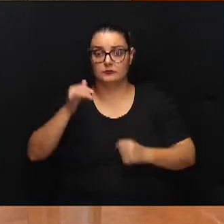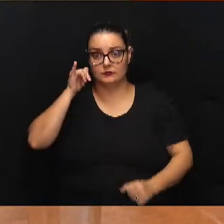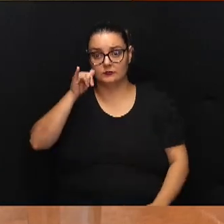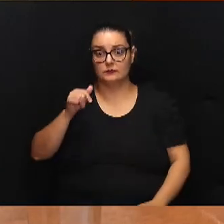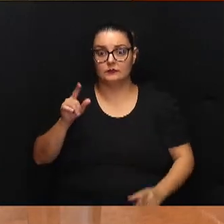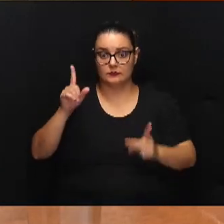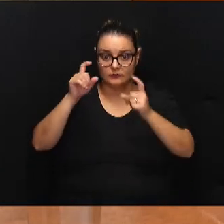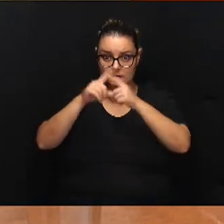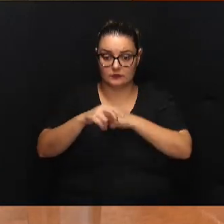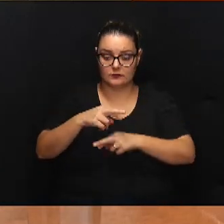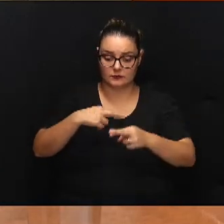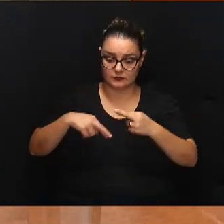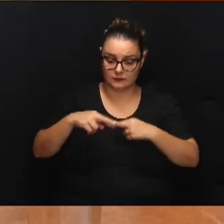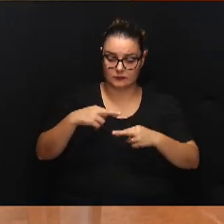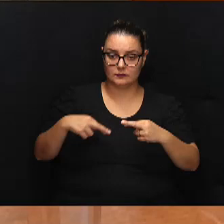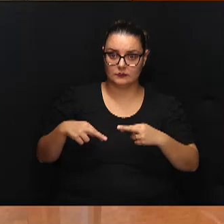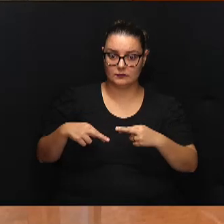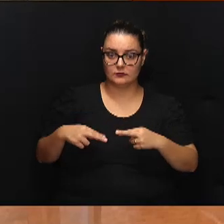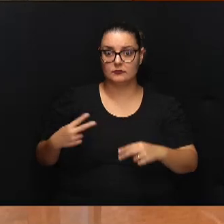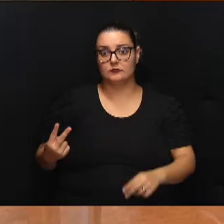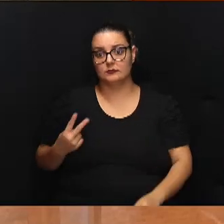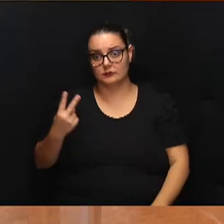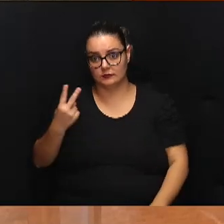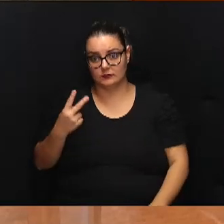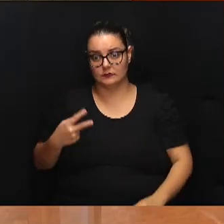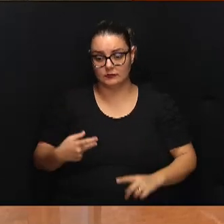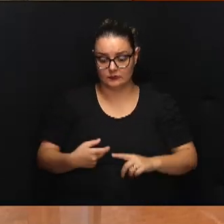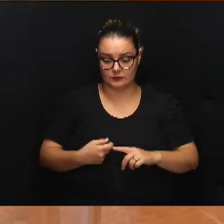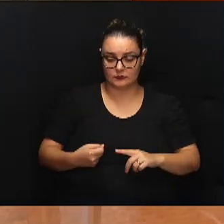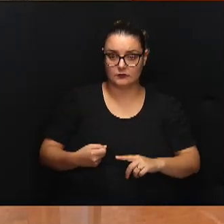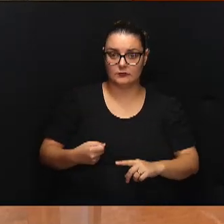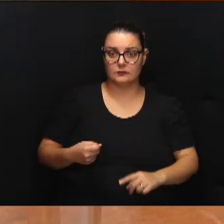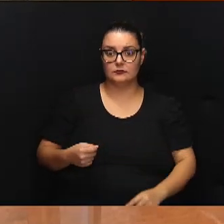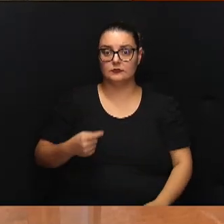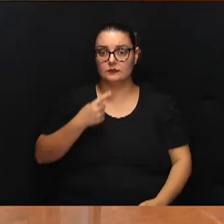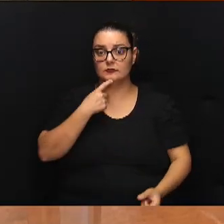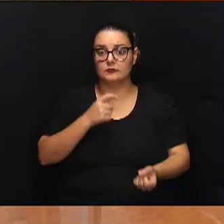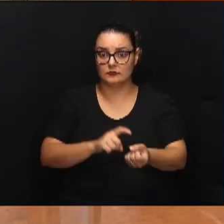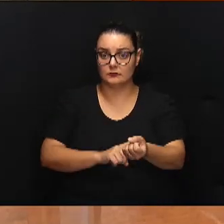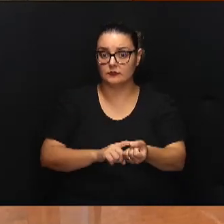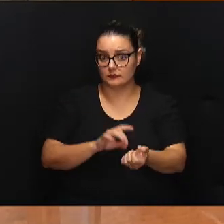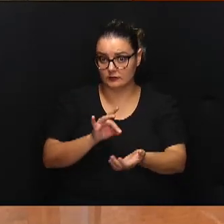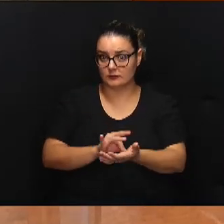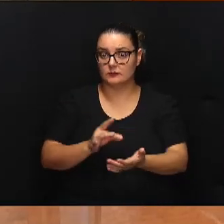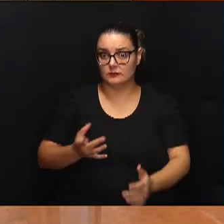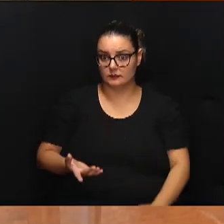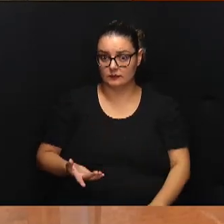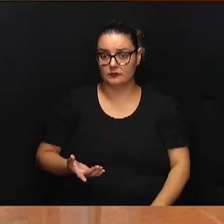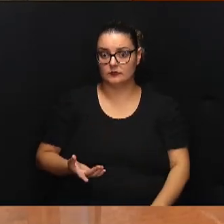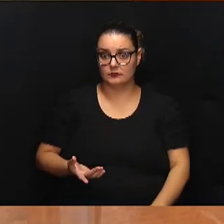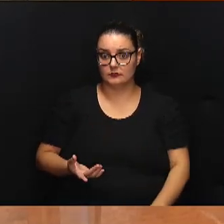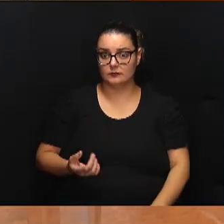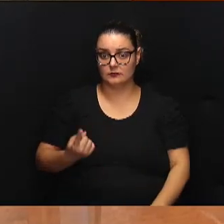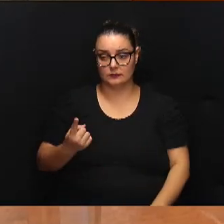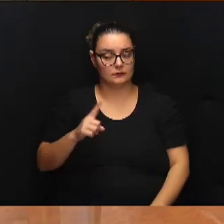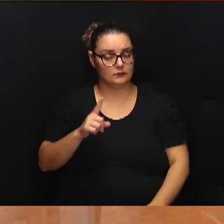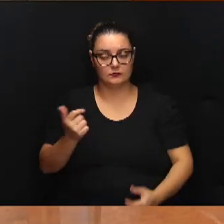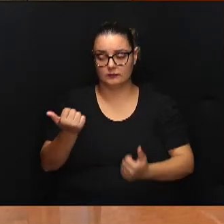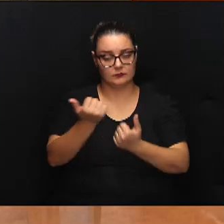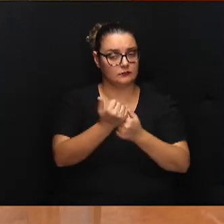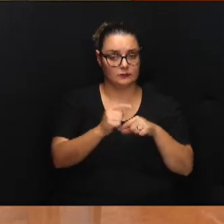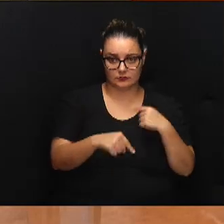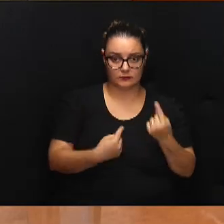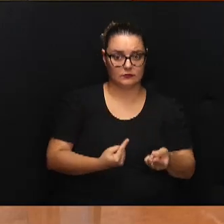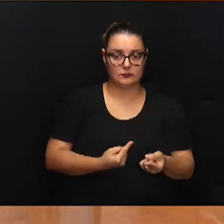complicações associado aos valores da ponta do dedo, do sangue mesmo. Então, um não substitui o outro, mas